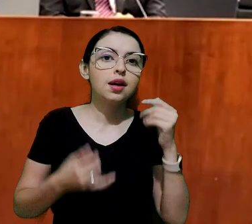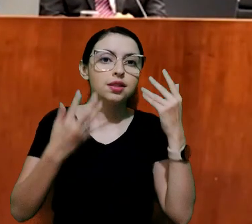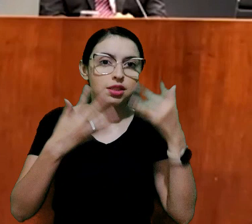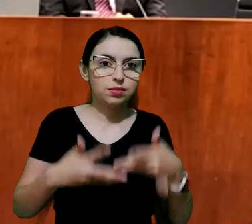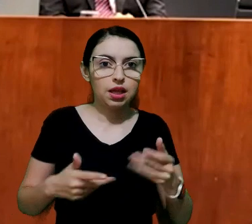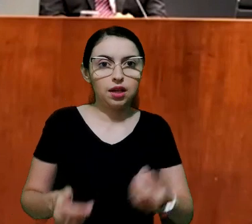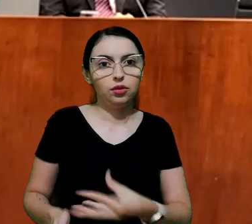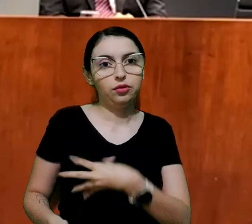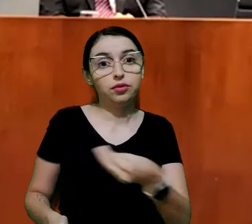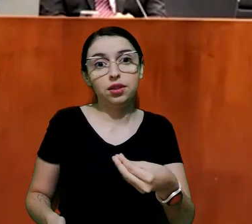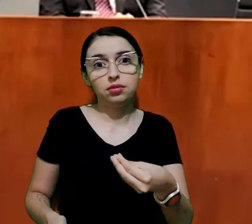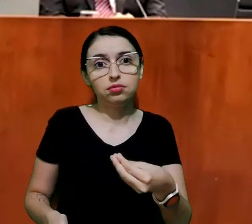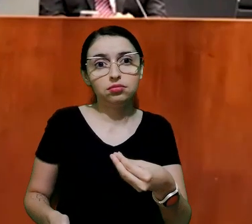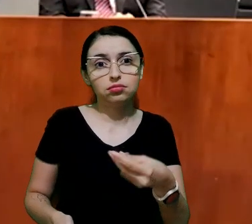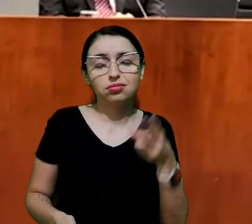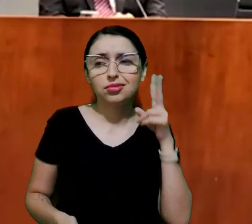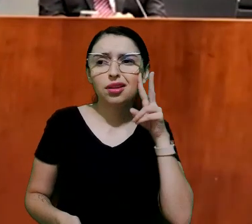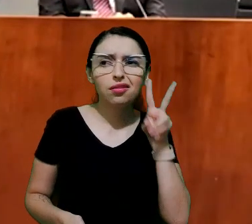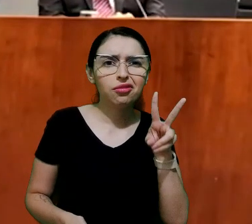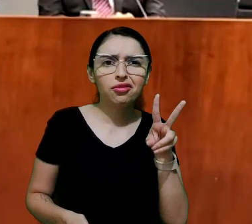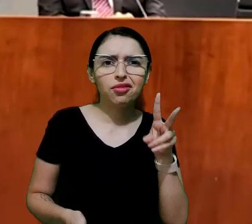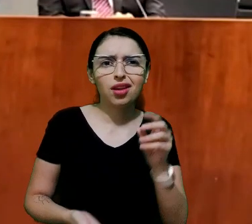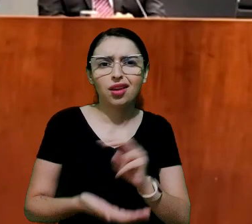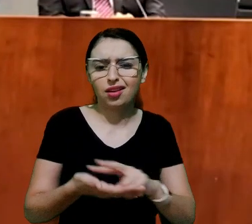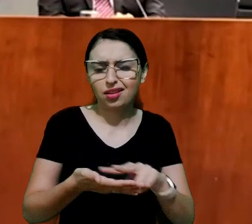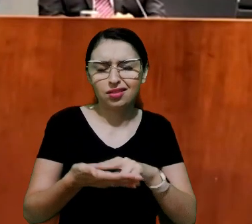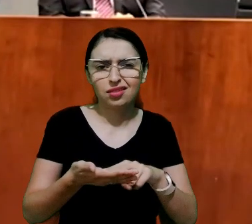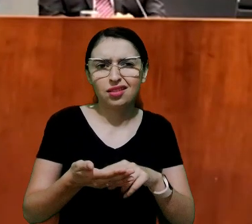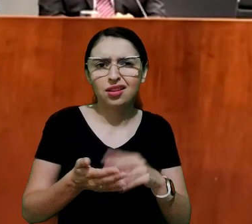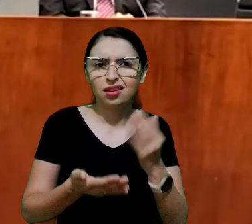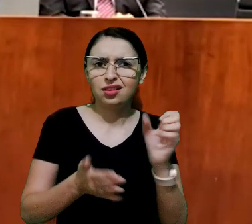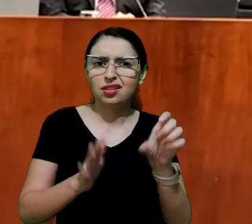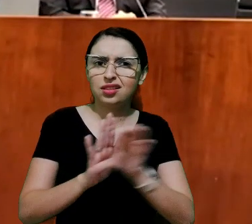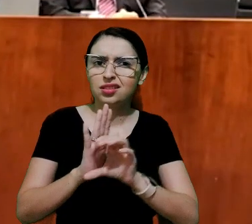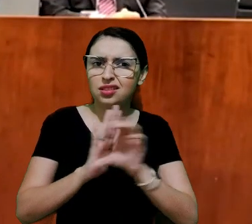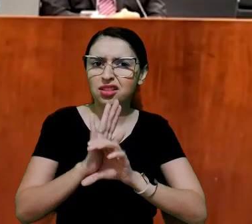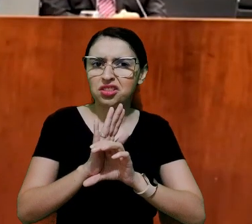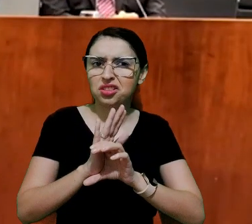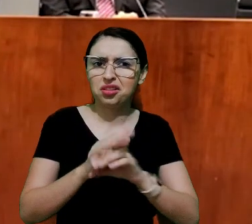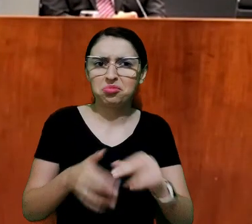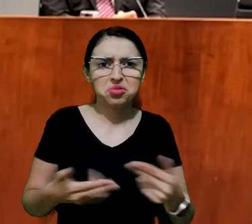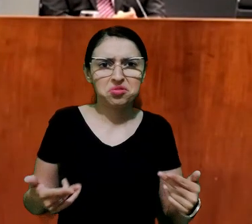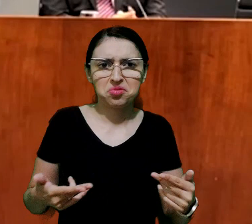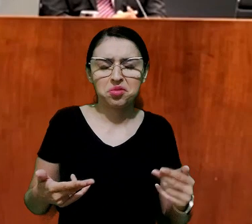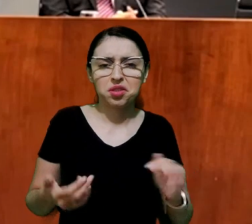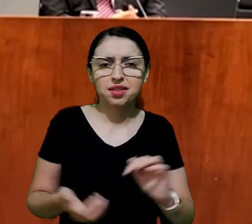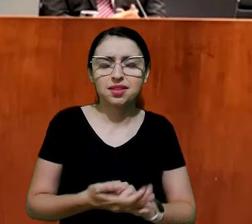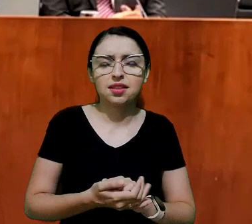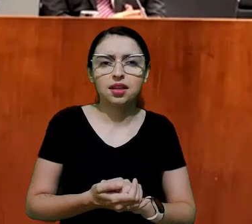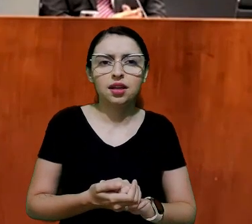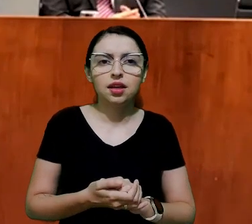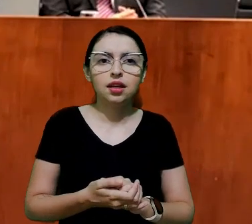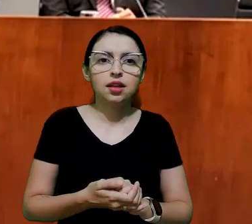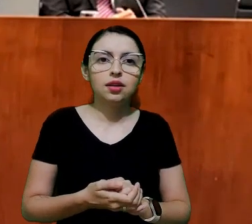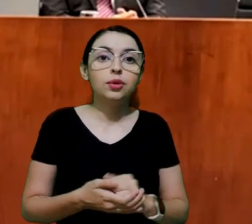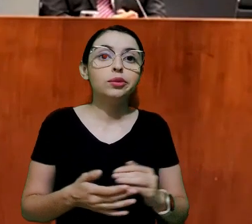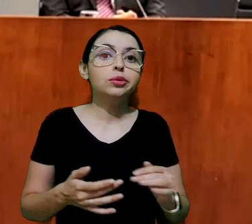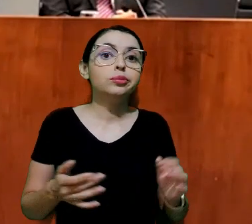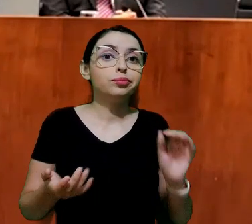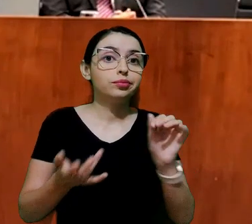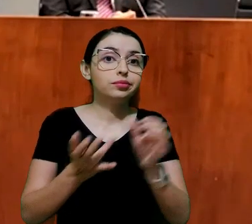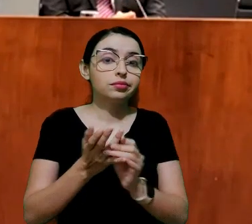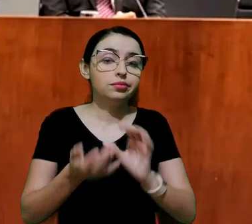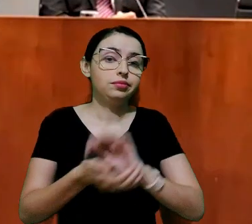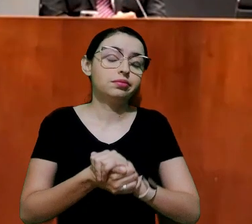nem se consegue ver muito bem na certidão, muitas vezes, essas coisas. É filho. Claro que se o casamento for